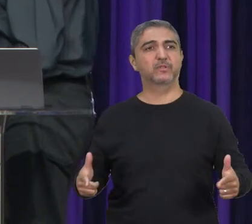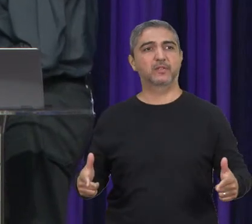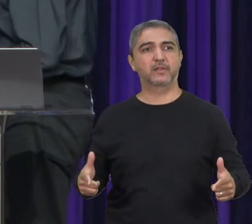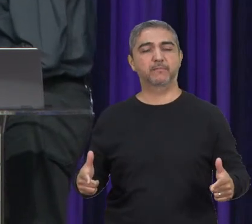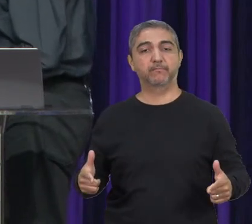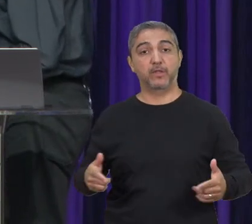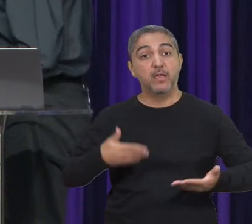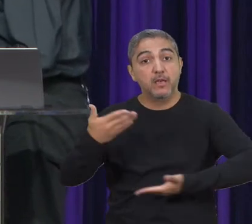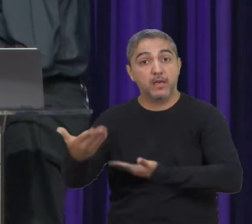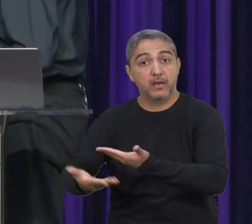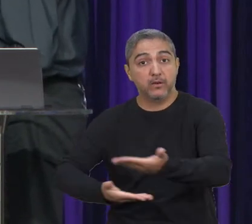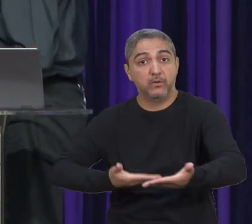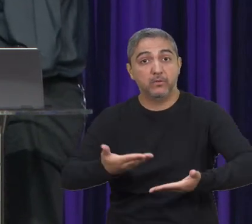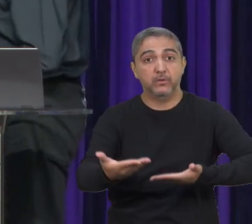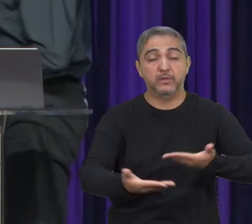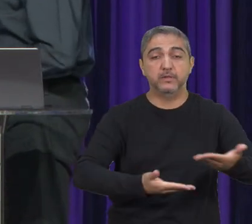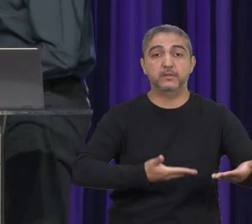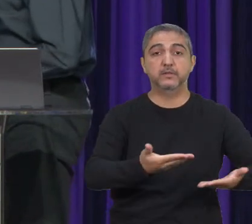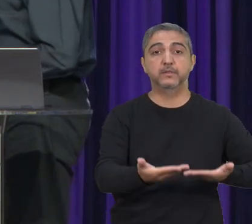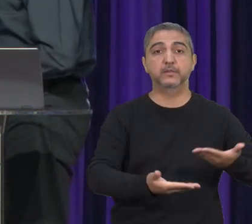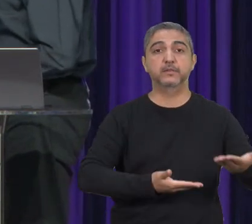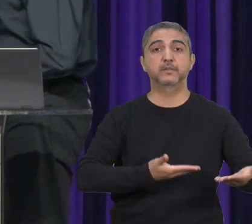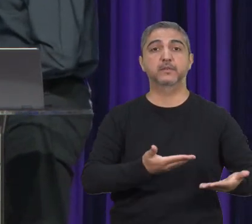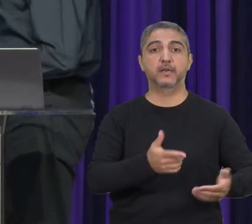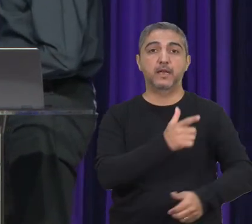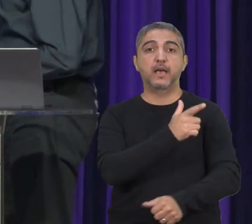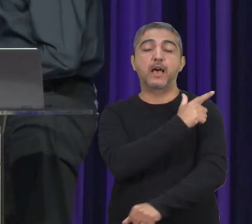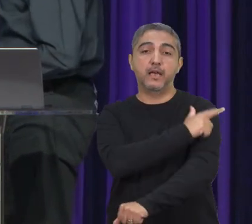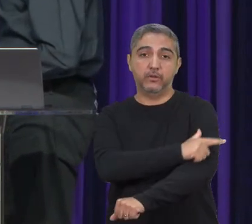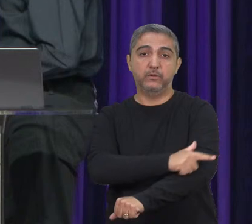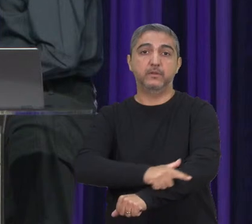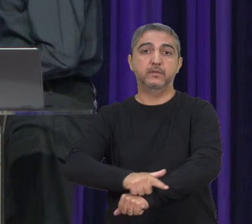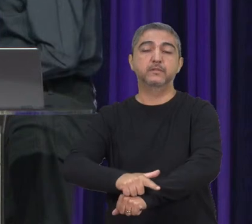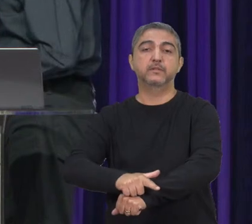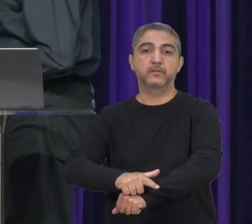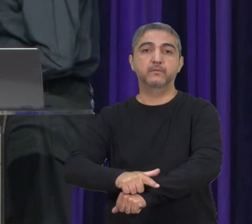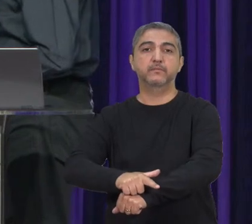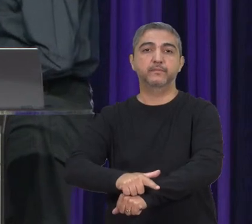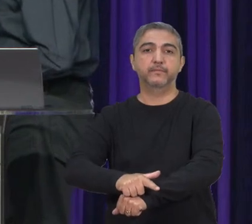cortesia, porque o amor não é grosseiro.